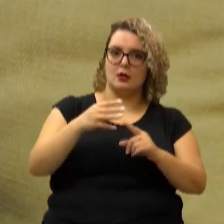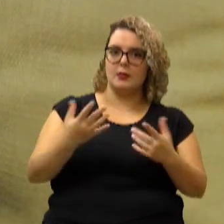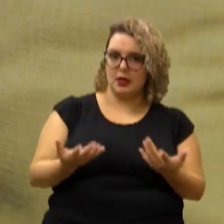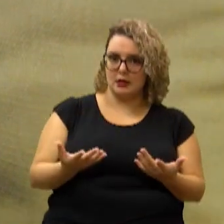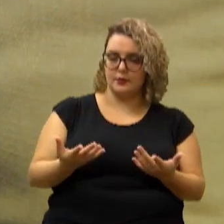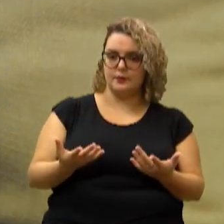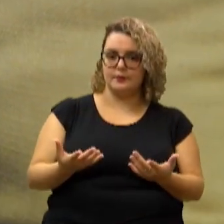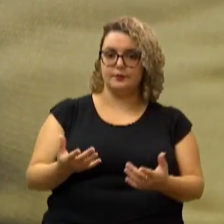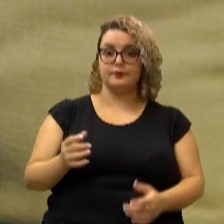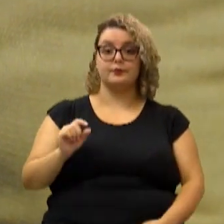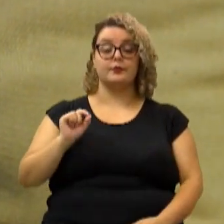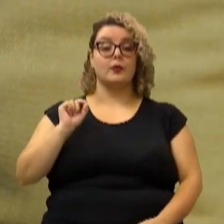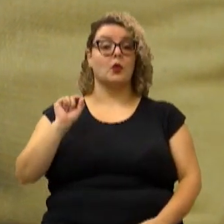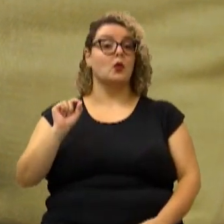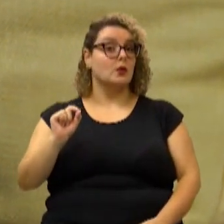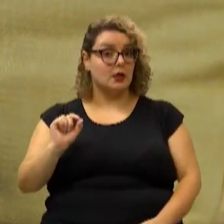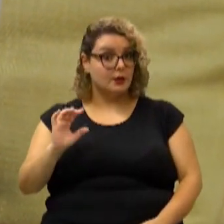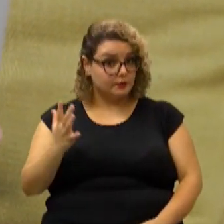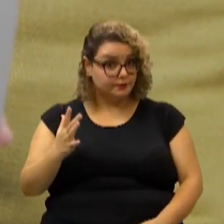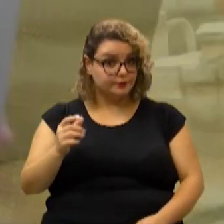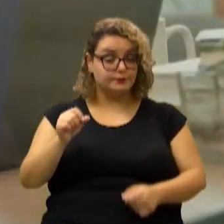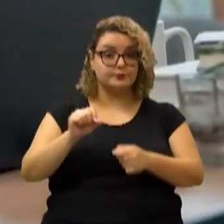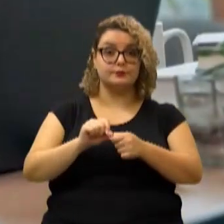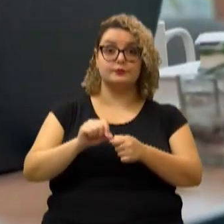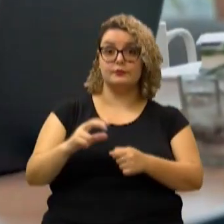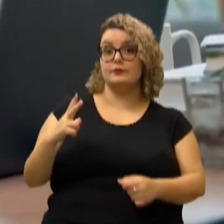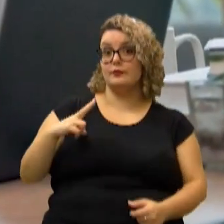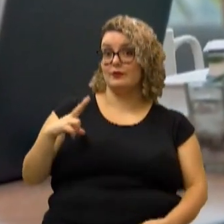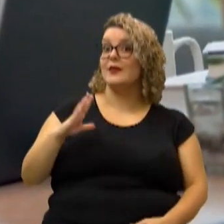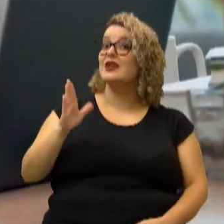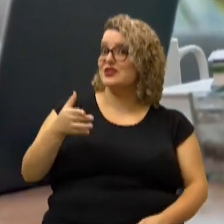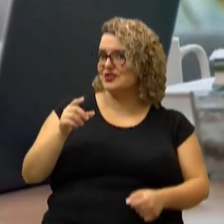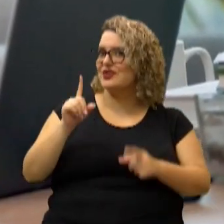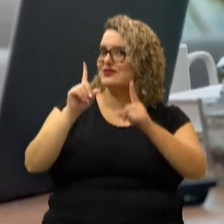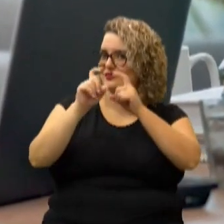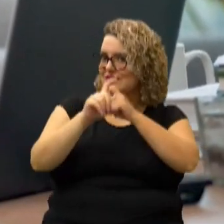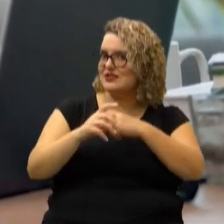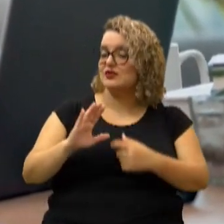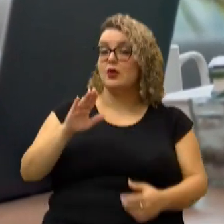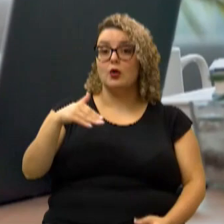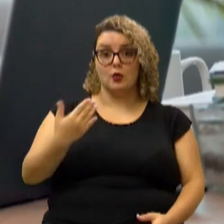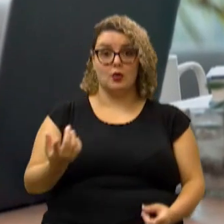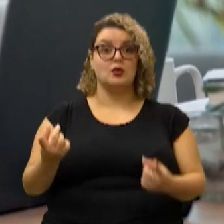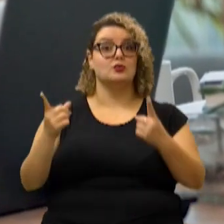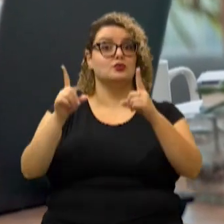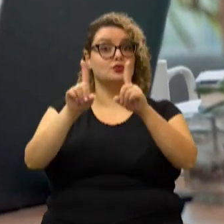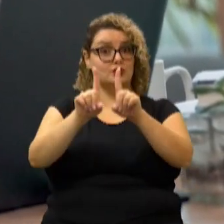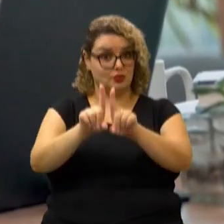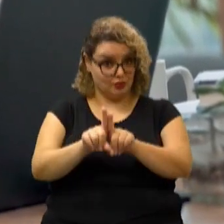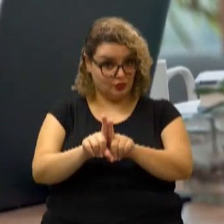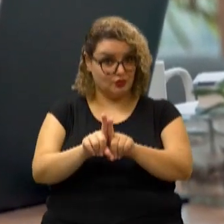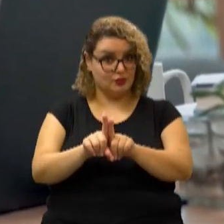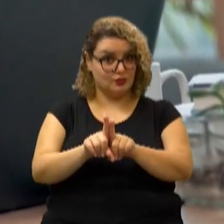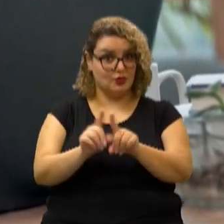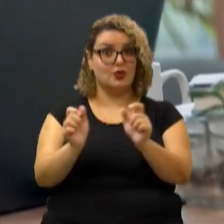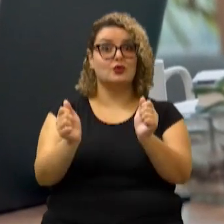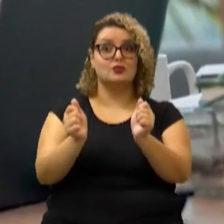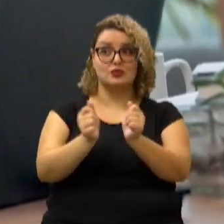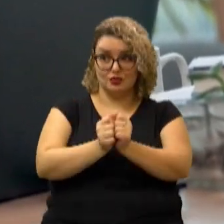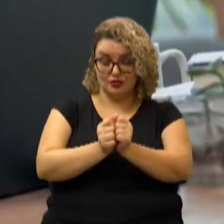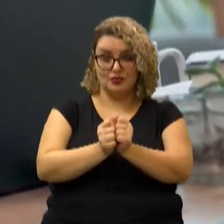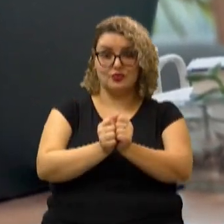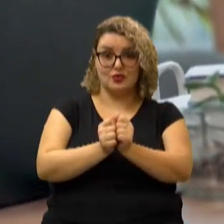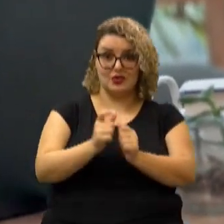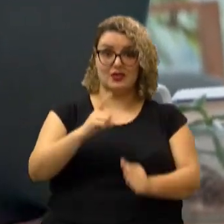essas metas a questão é que fazer isso de forma individual já é difícil quando você junta duas pessoas